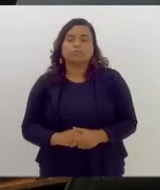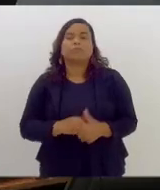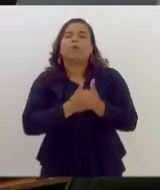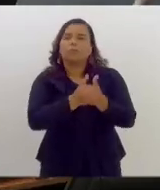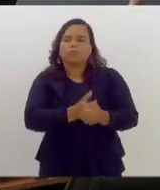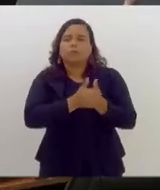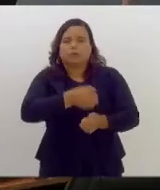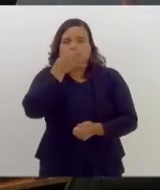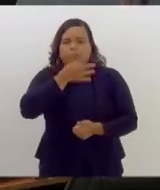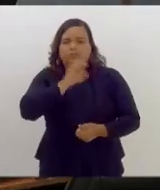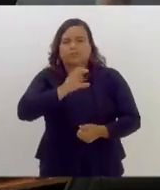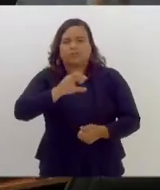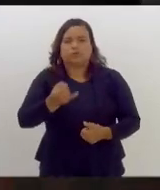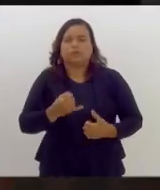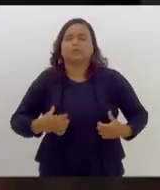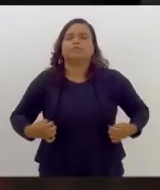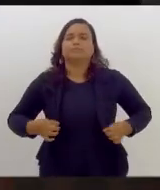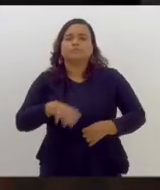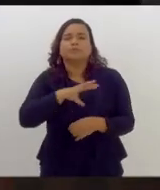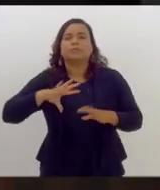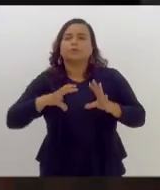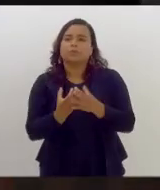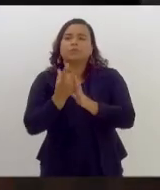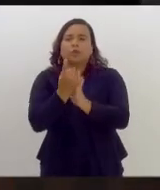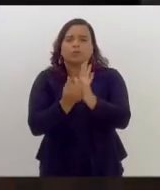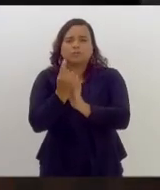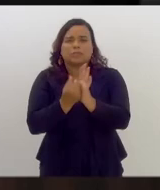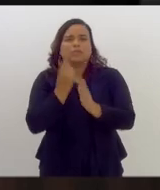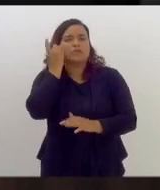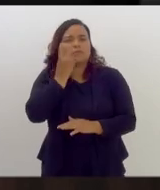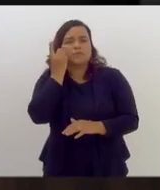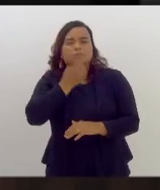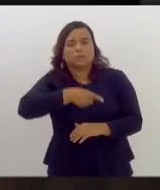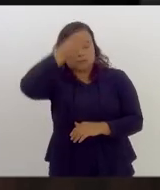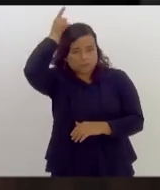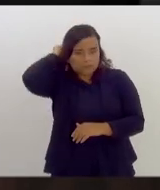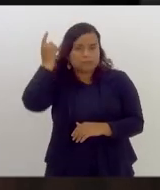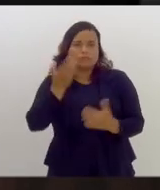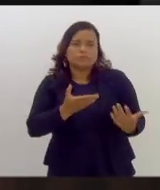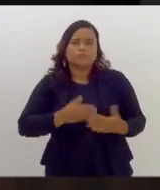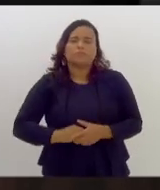Acompanho o parecer da CCJ. Pela Comissão de Orçamento, deputado Luiz Paulo.